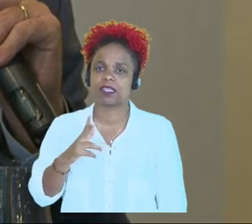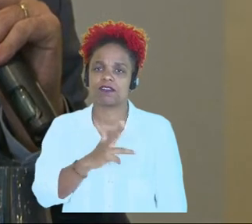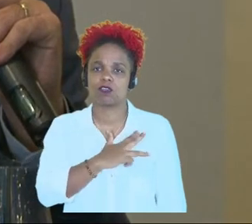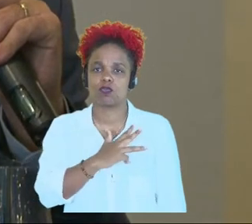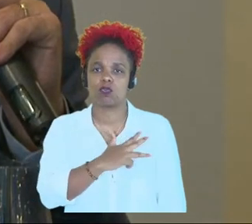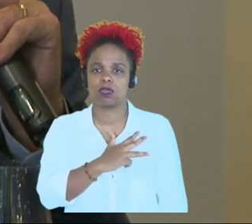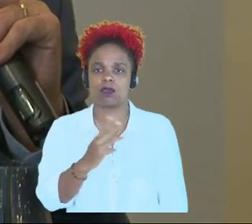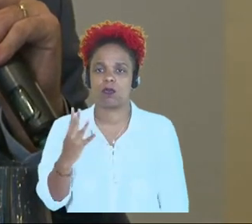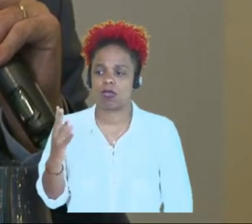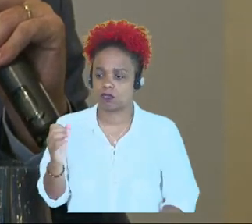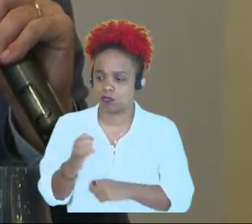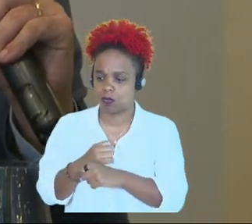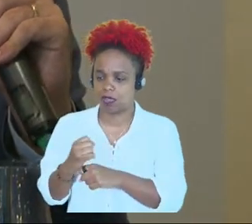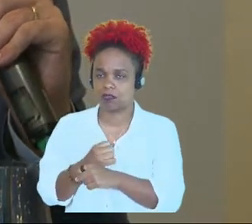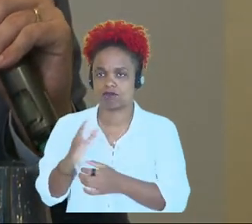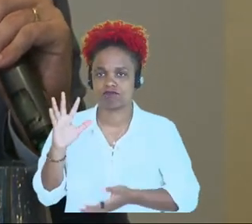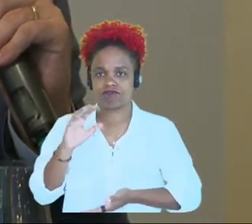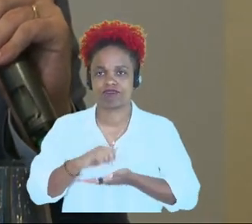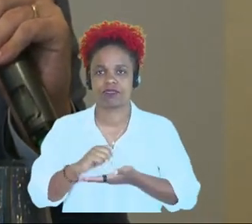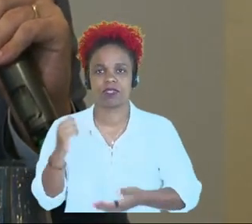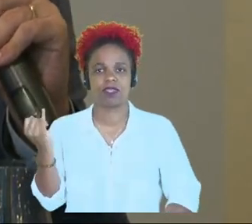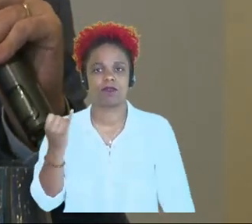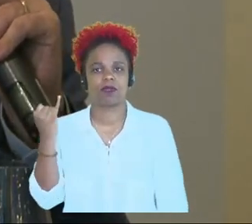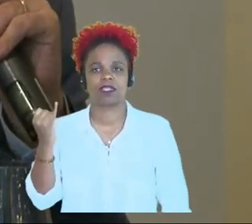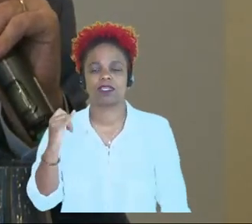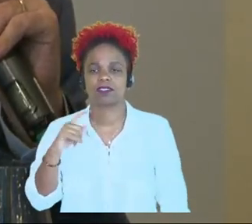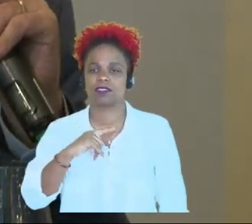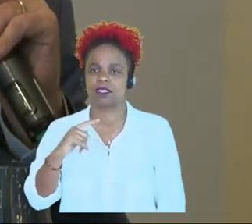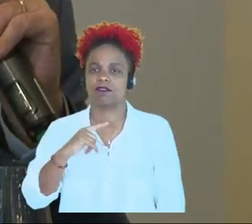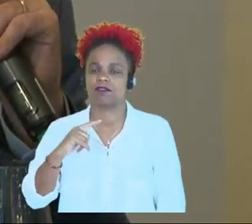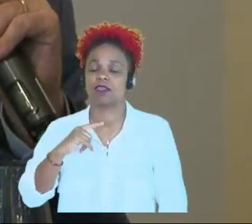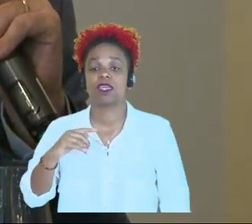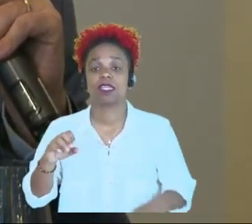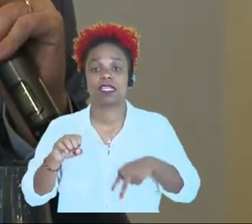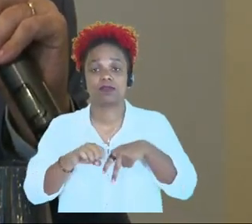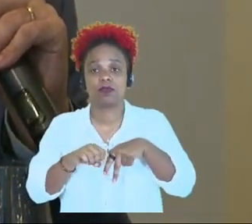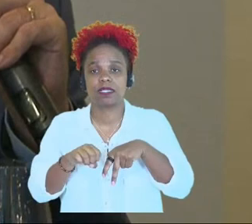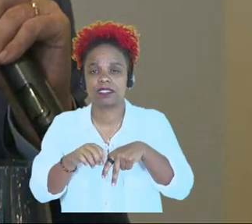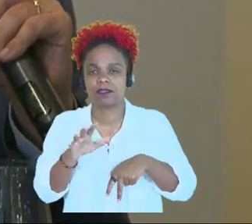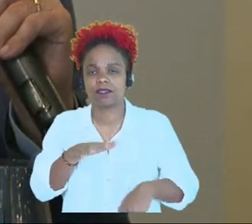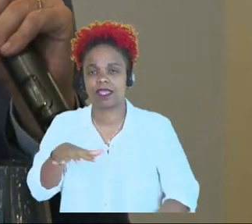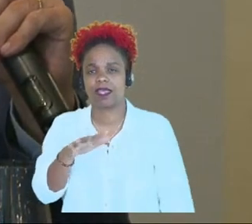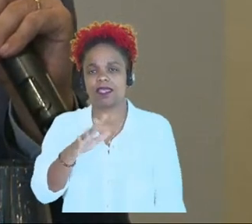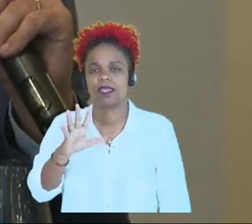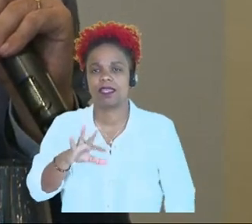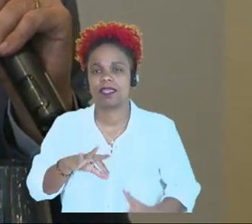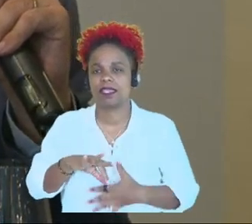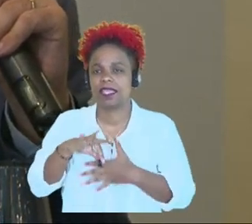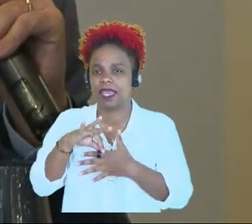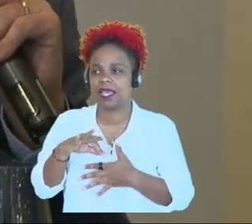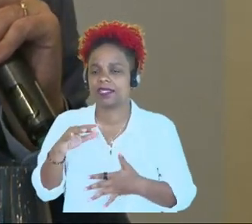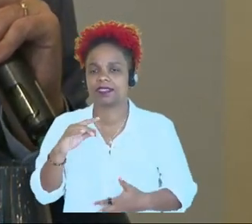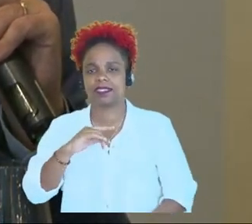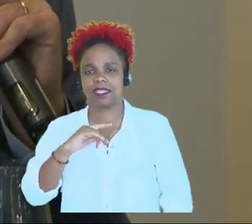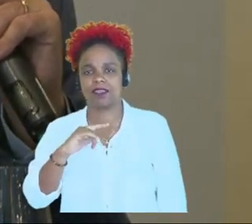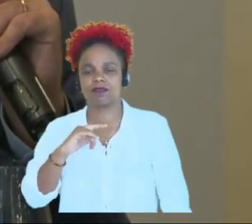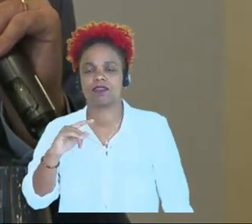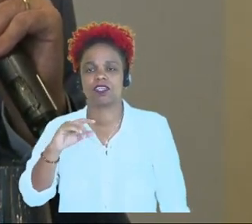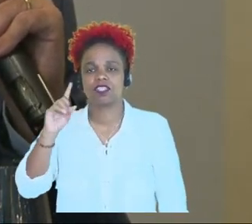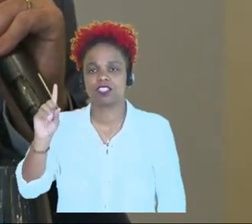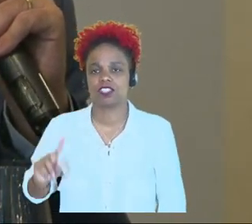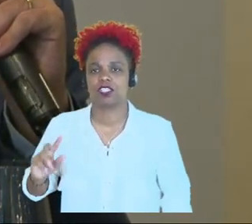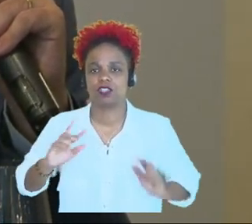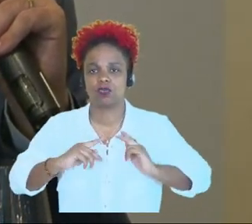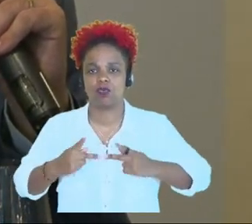seus 4 anos de mandato com um legado importante do ponto de vista diplomático. Mais que liderança do clima, mais que liderança em temas como direitos